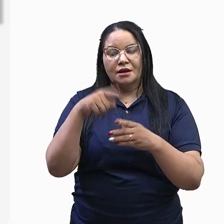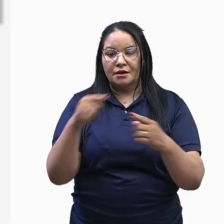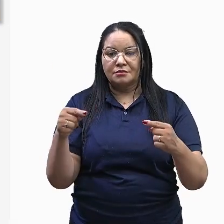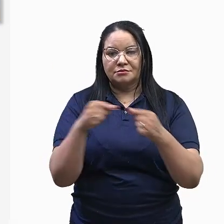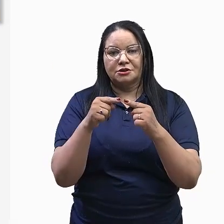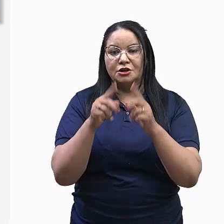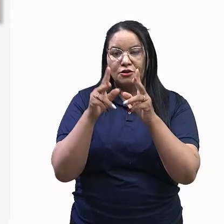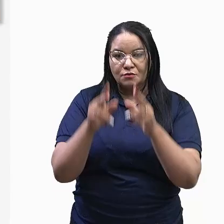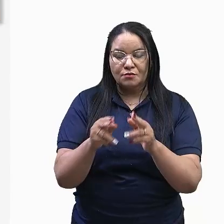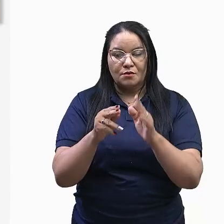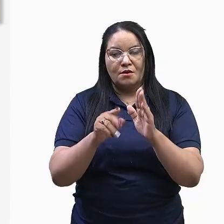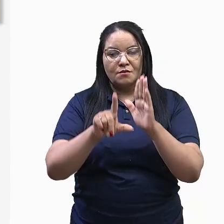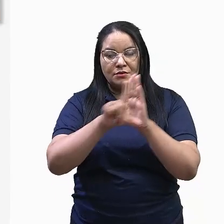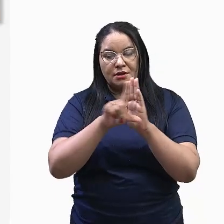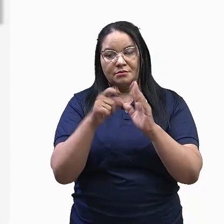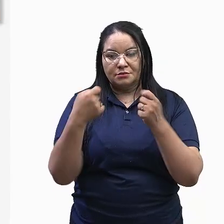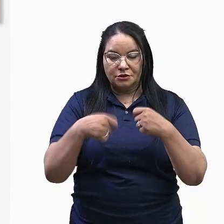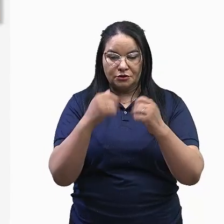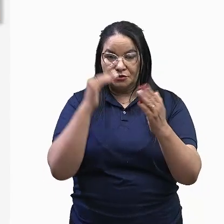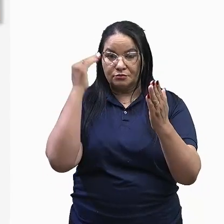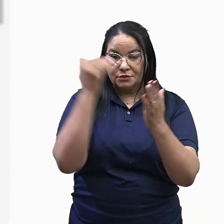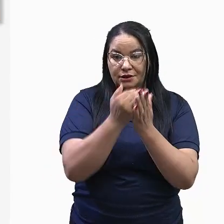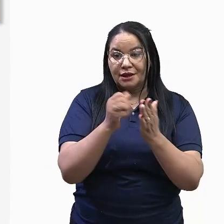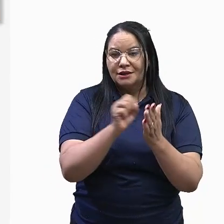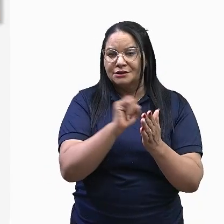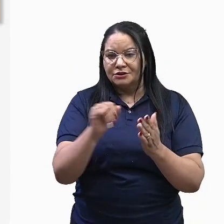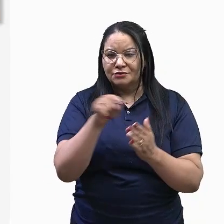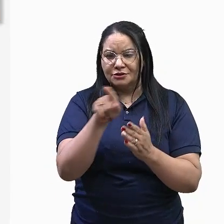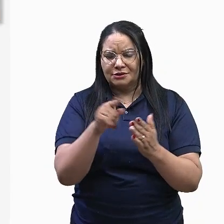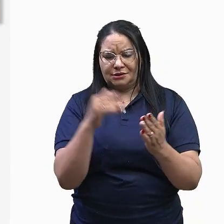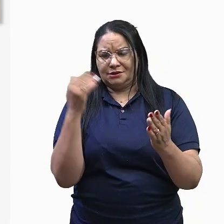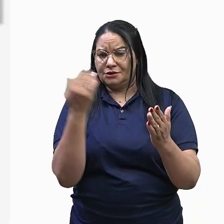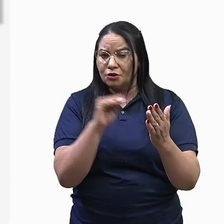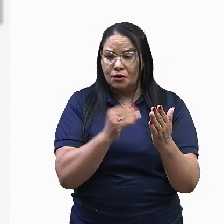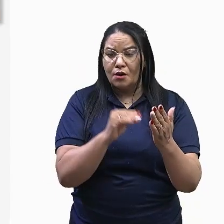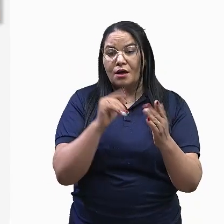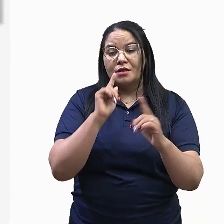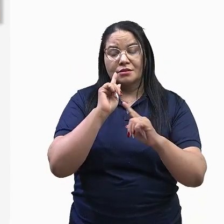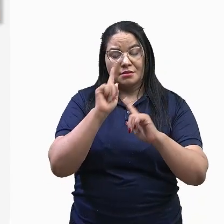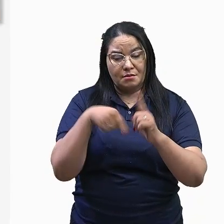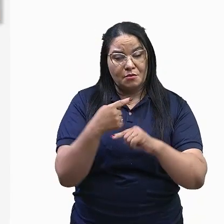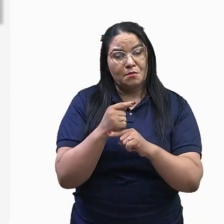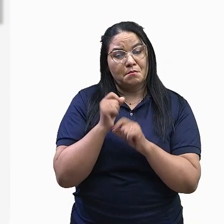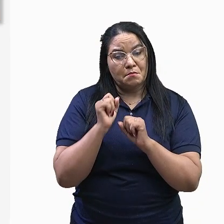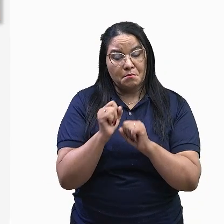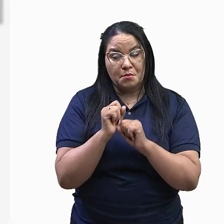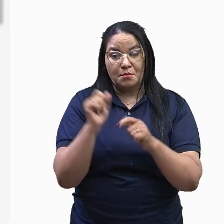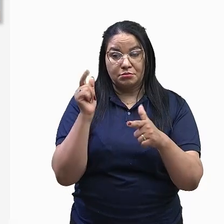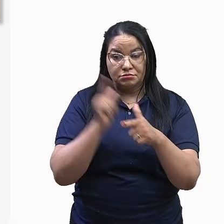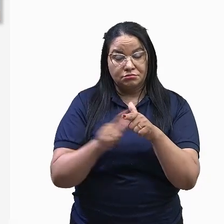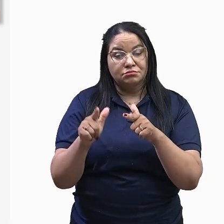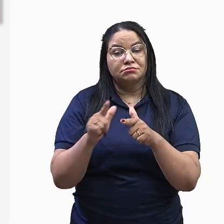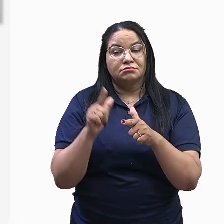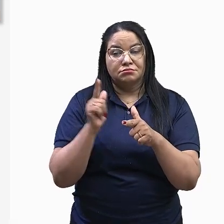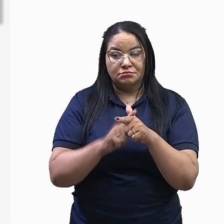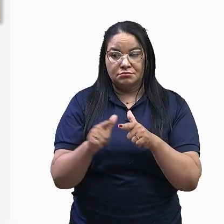Você tem que obedecer, porque se você transgredir, você vai estar cometendo um erro, não